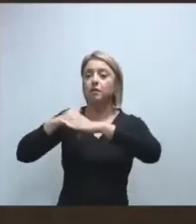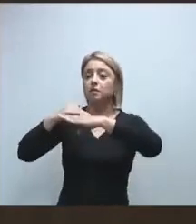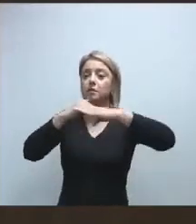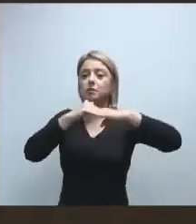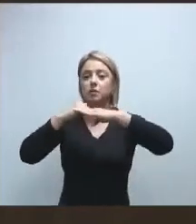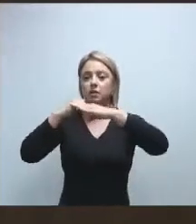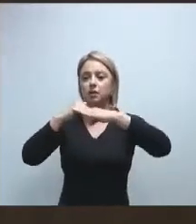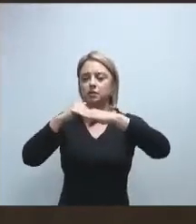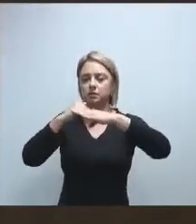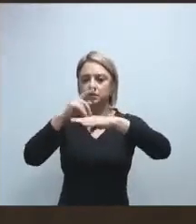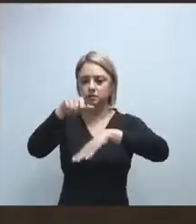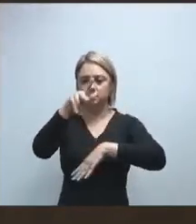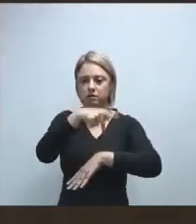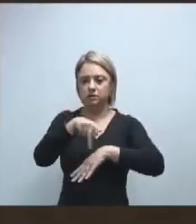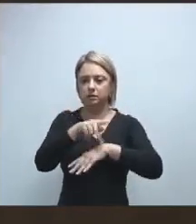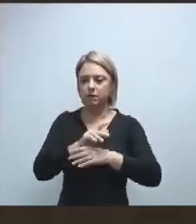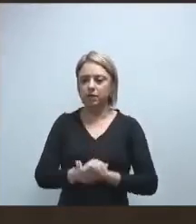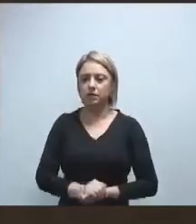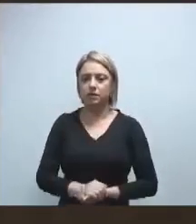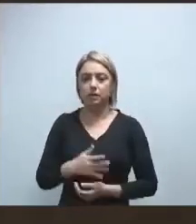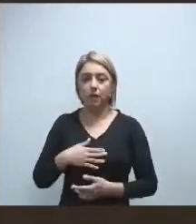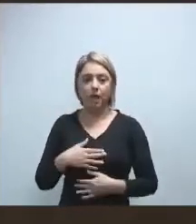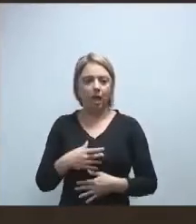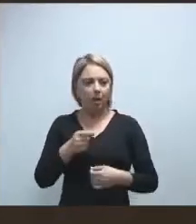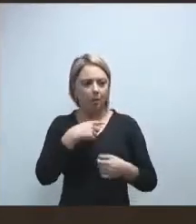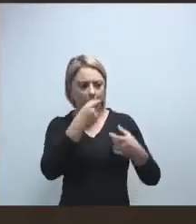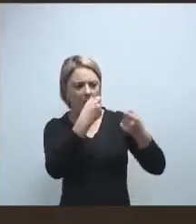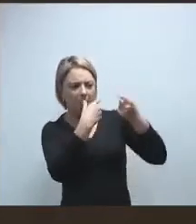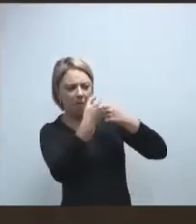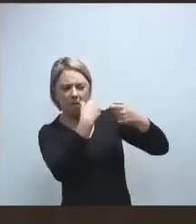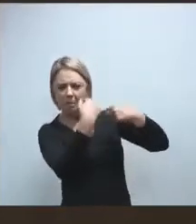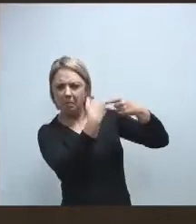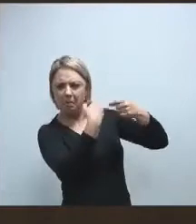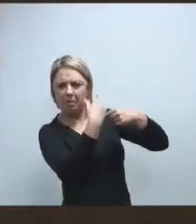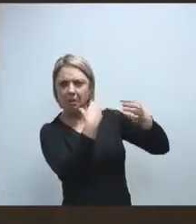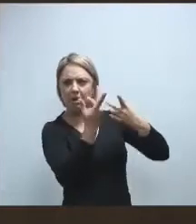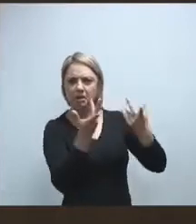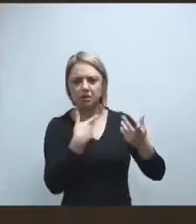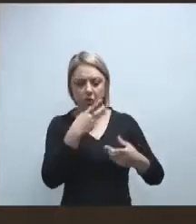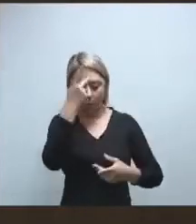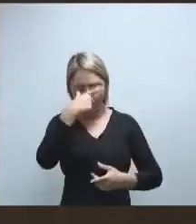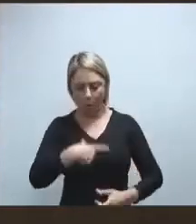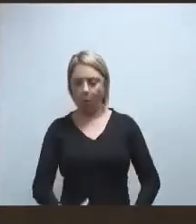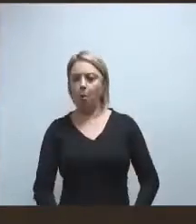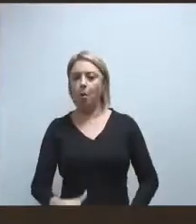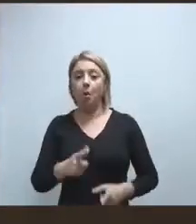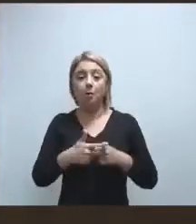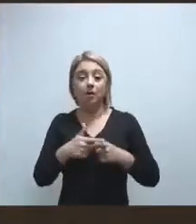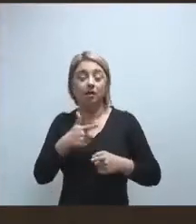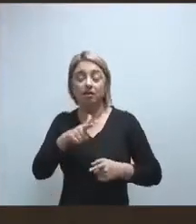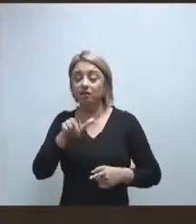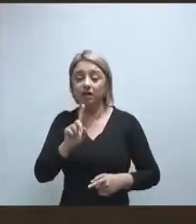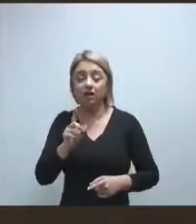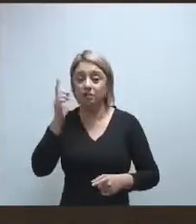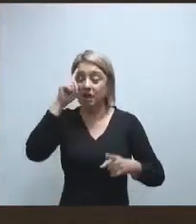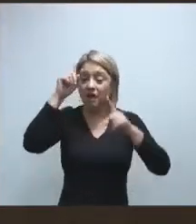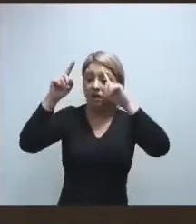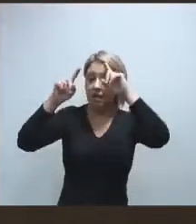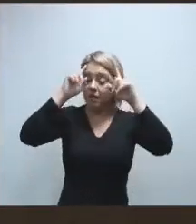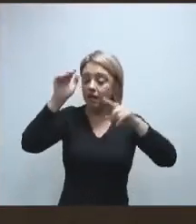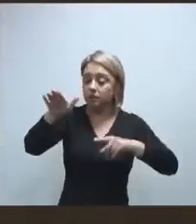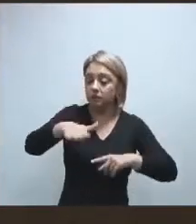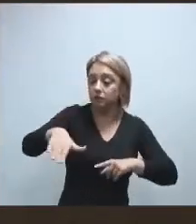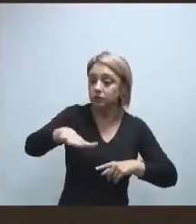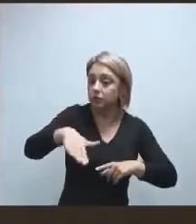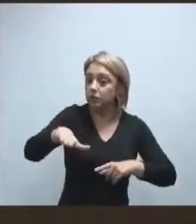país muita gente me criticou a época porque não era uma idéia que setores